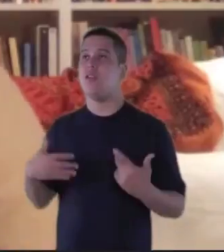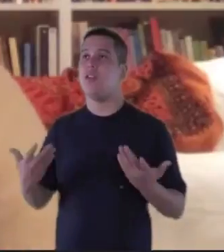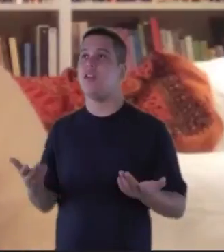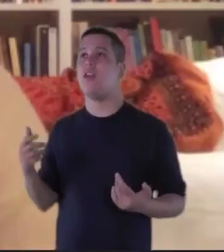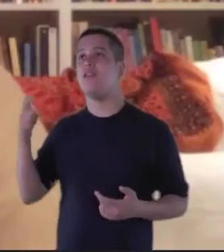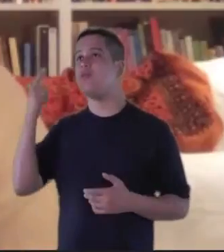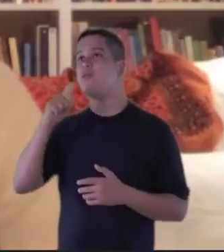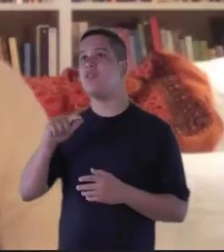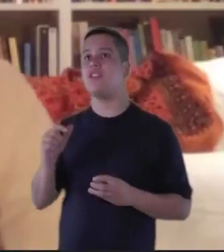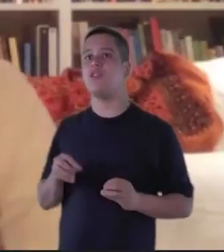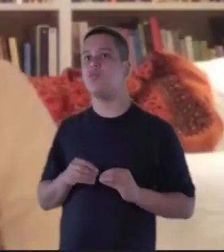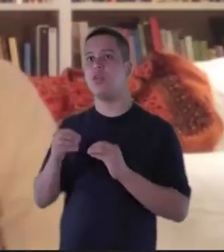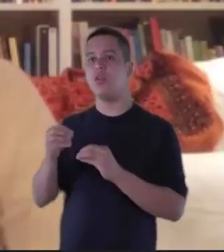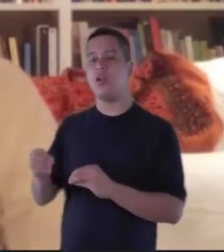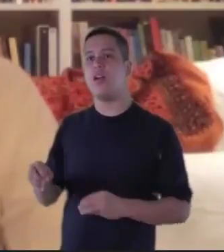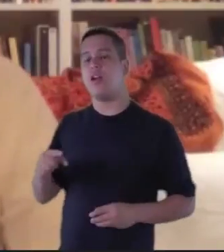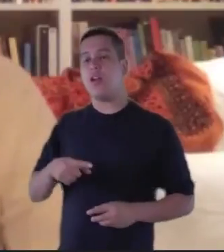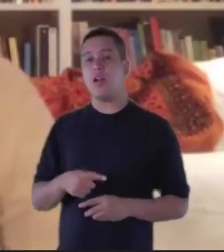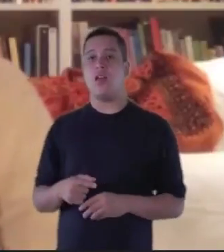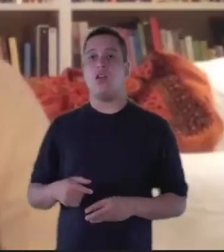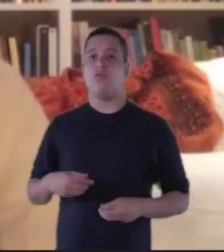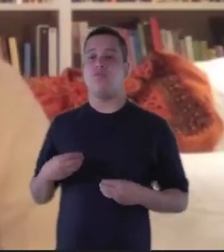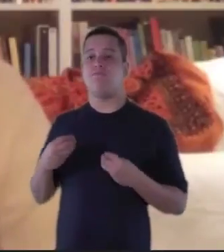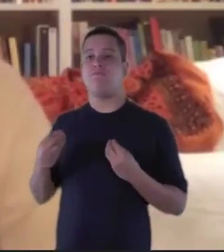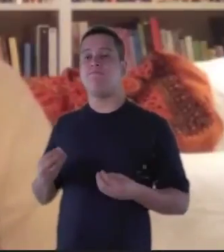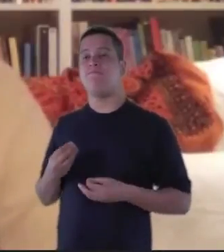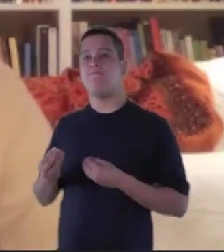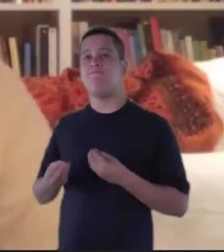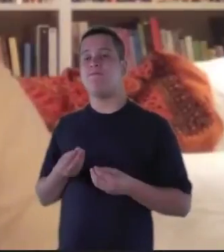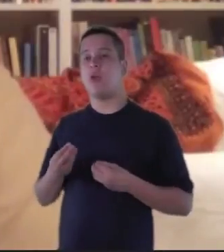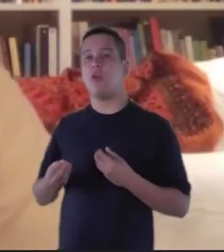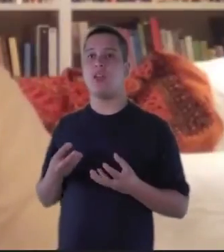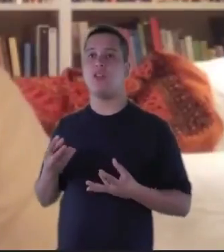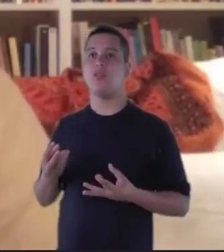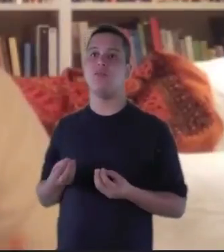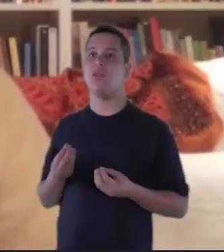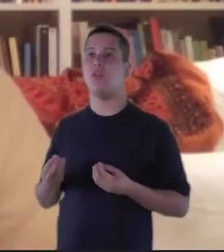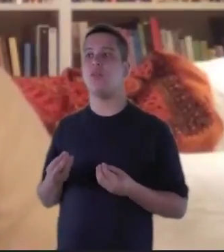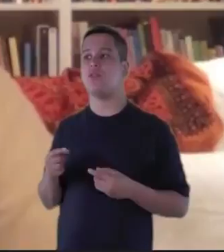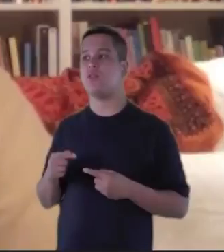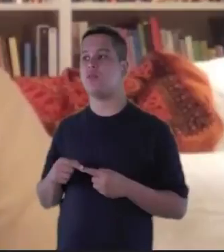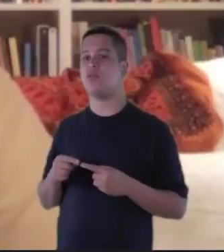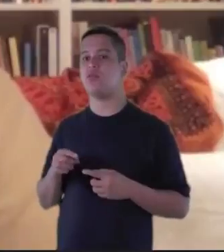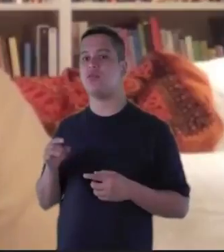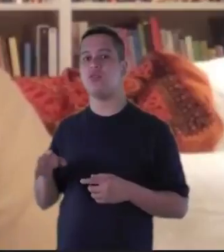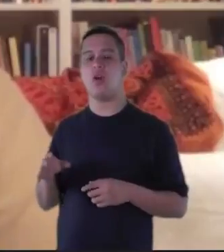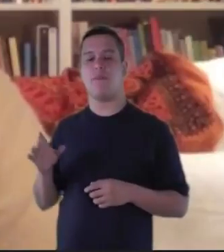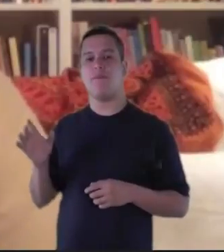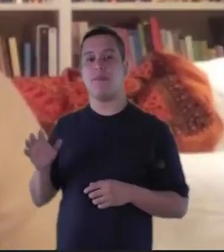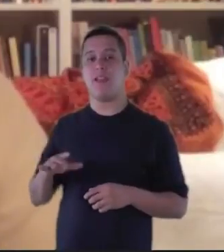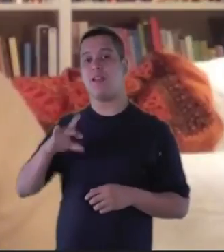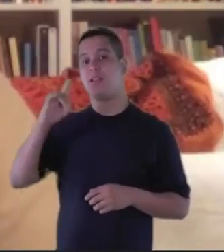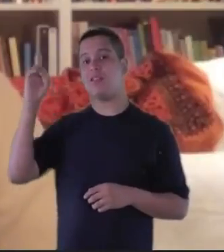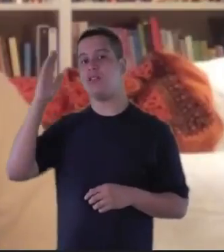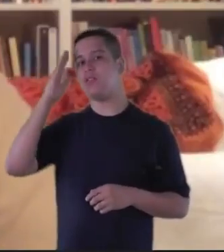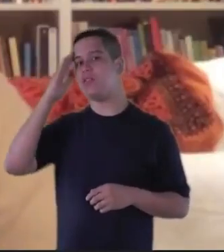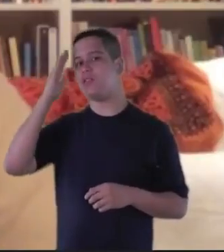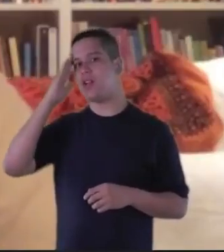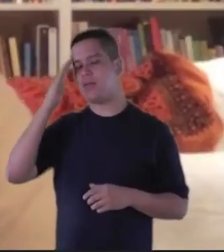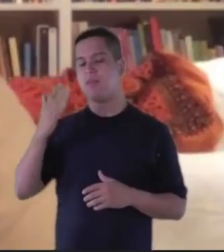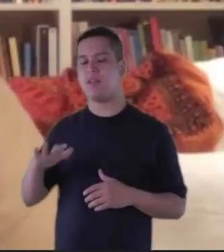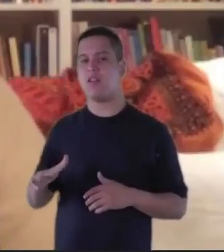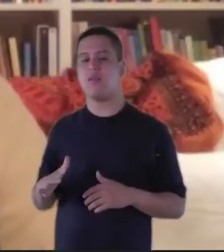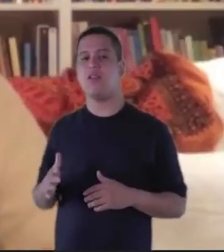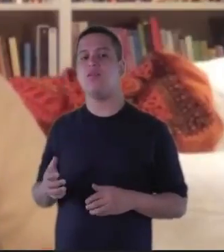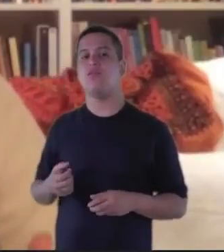conseguir colocar isso de uma forma que o Nelson fala muito isso, ele fala assim, só Deus sabe o trabalho que me dá empobrecer meus